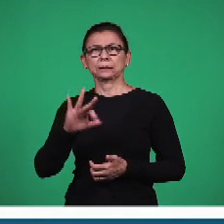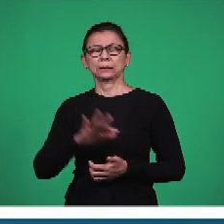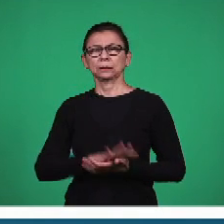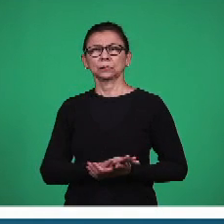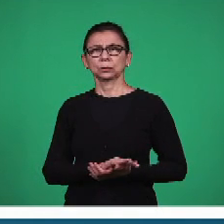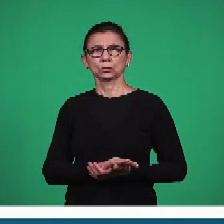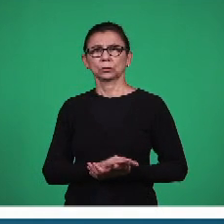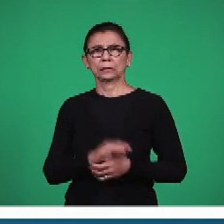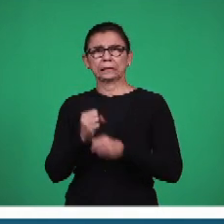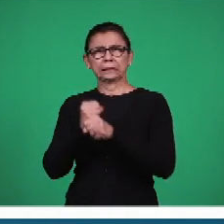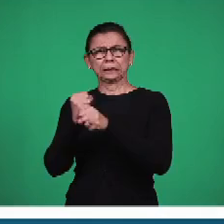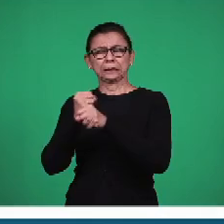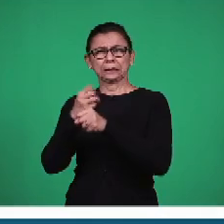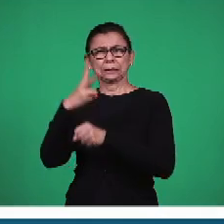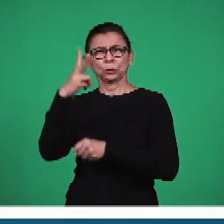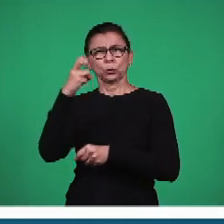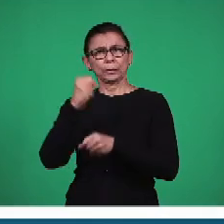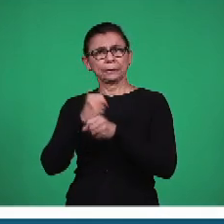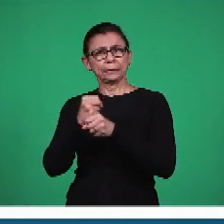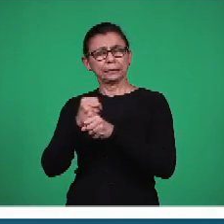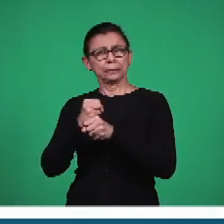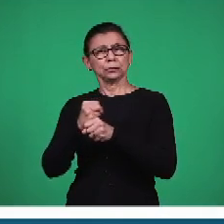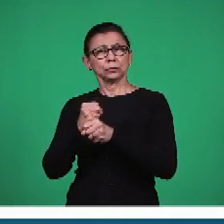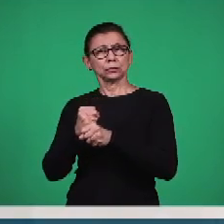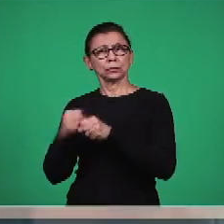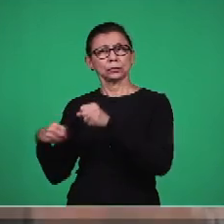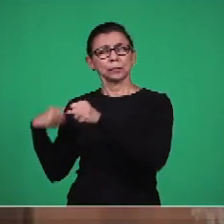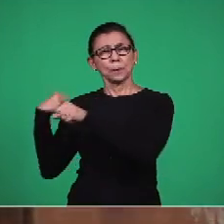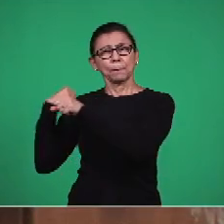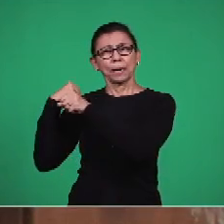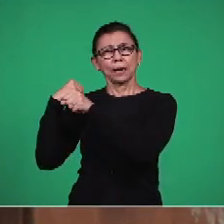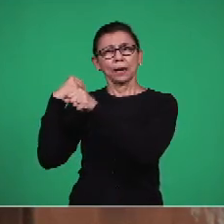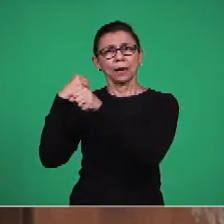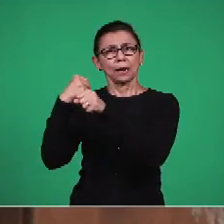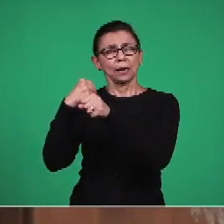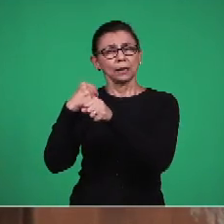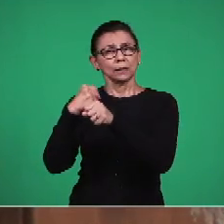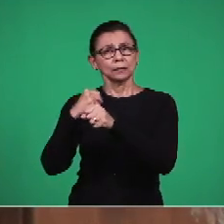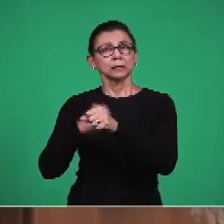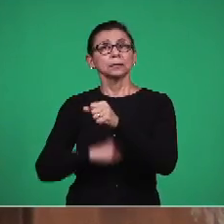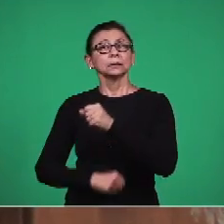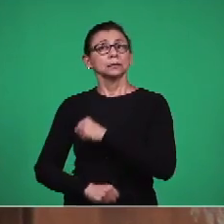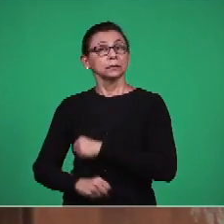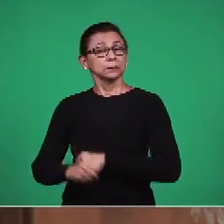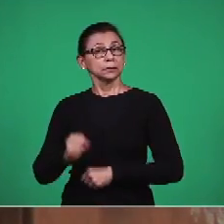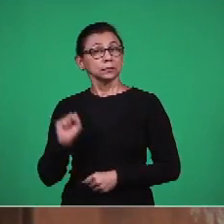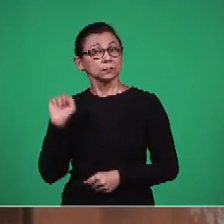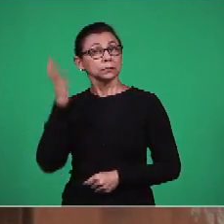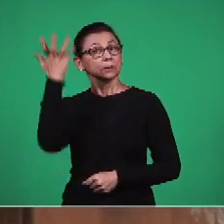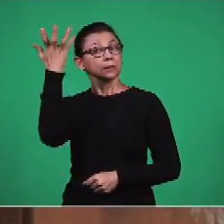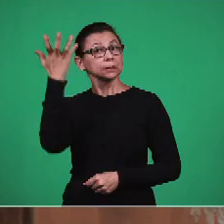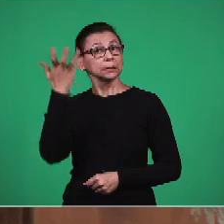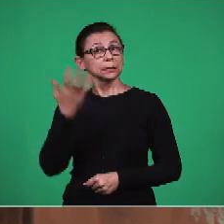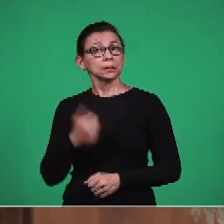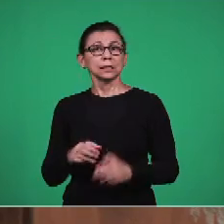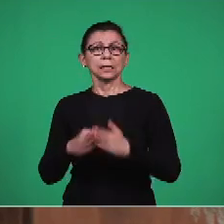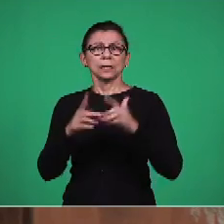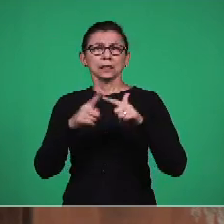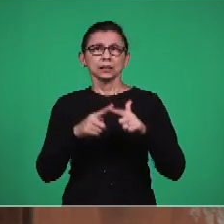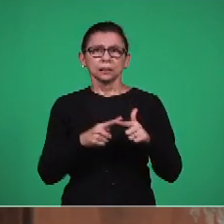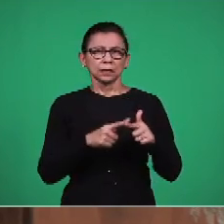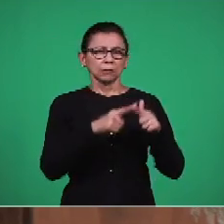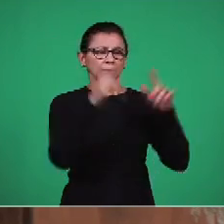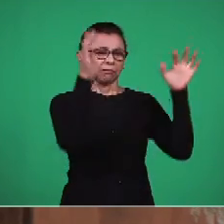estava aqui, ó, já em 70, já falando. Mas, ó, a geração dos acontecimentos. Uma igreja que não está sabendo disso e nem